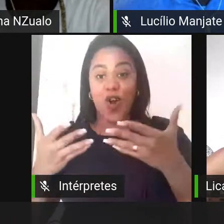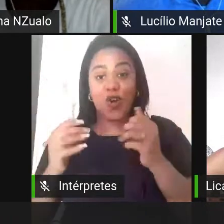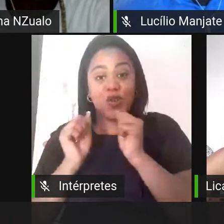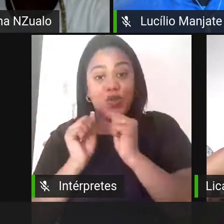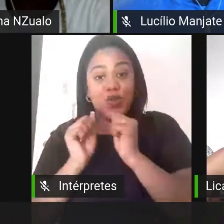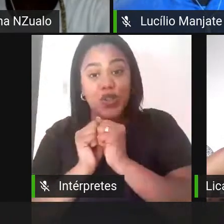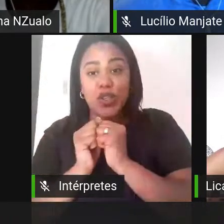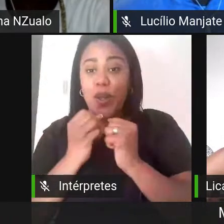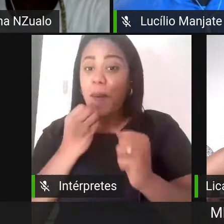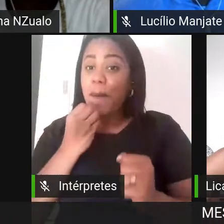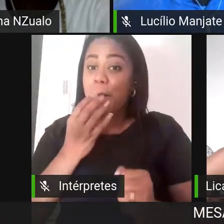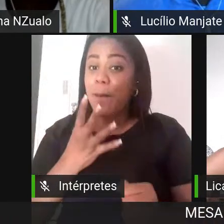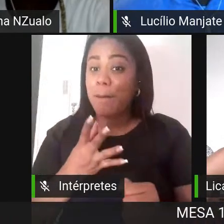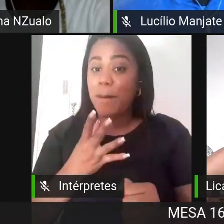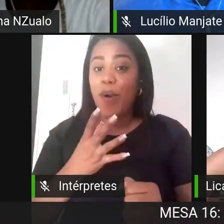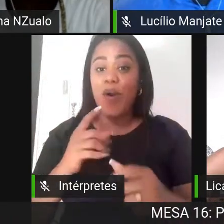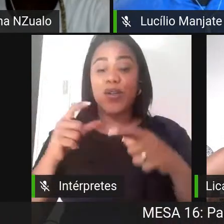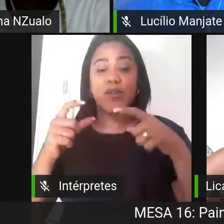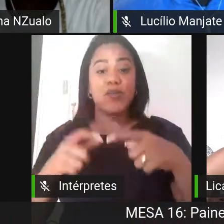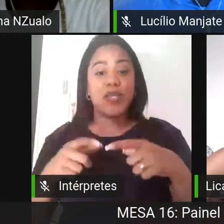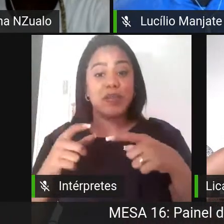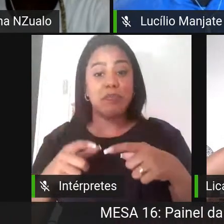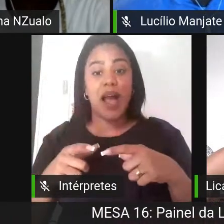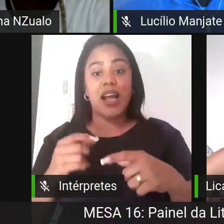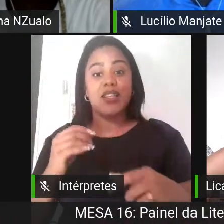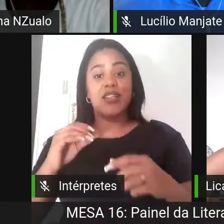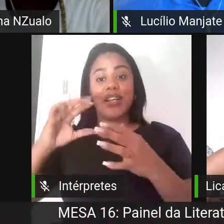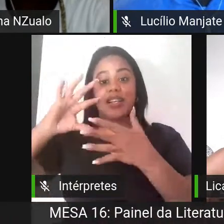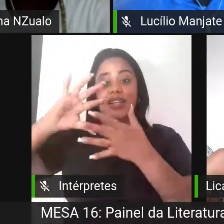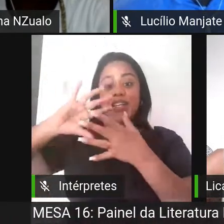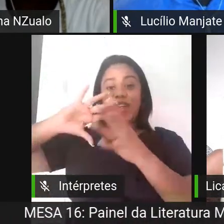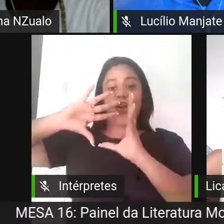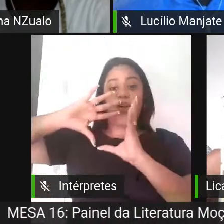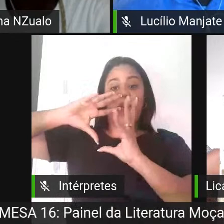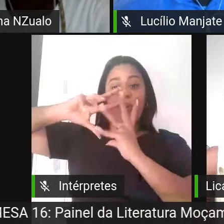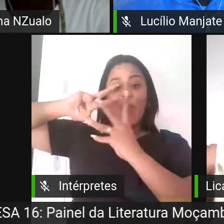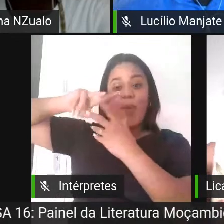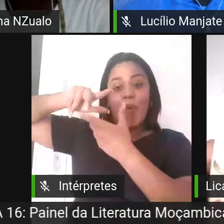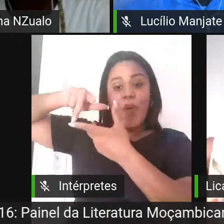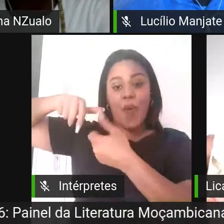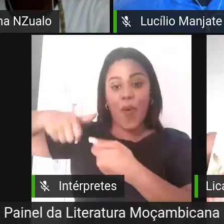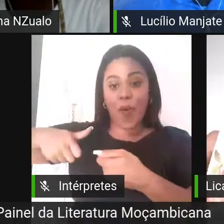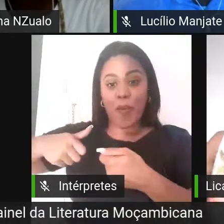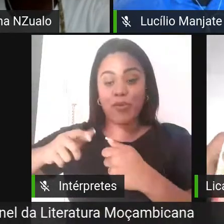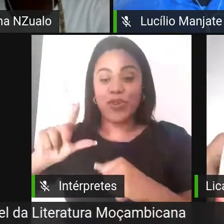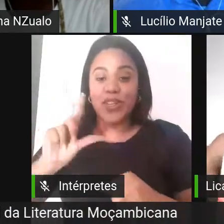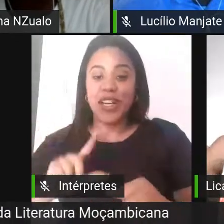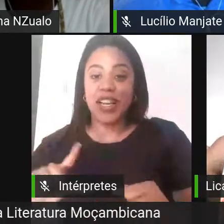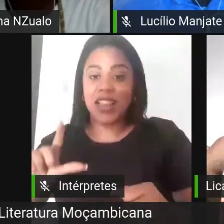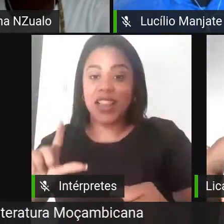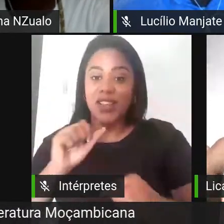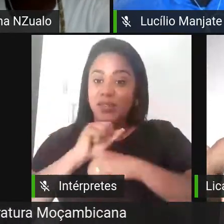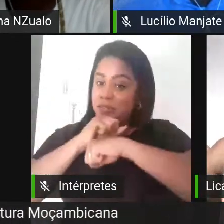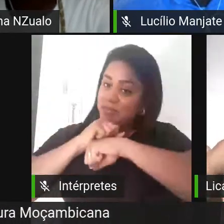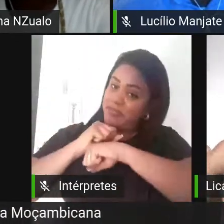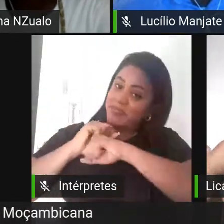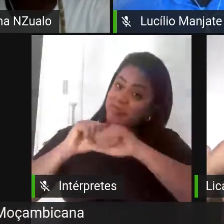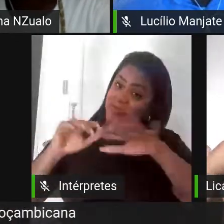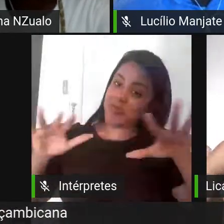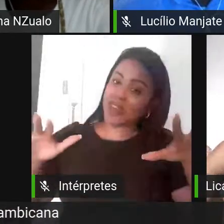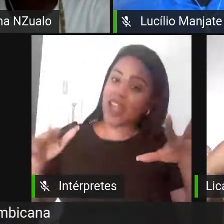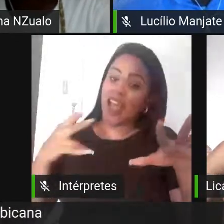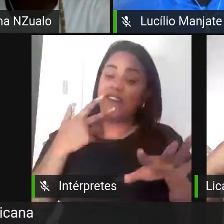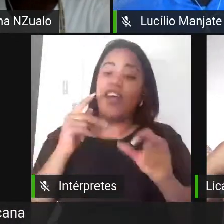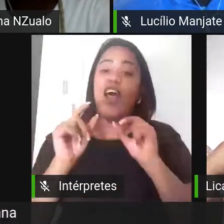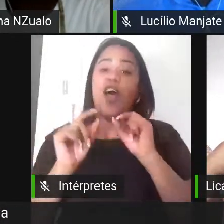numa plataforma tão internacional quanto esta para falarmos de literatura, para falarmos também do que é Moçambique através da escrita.